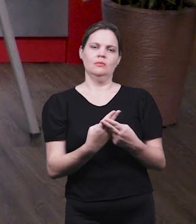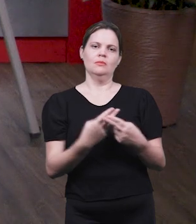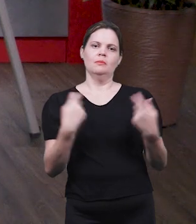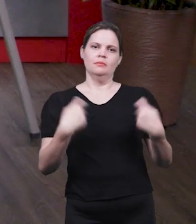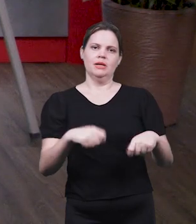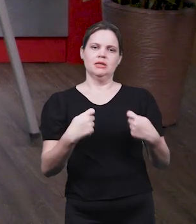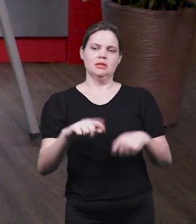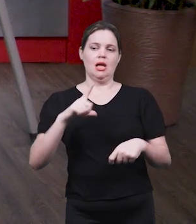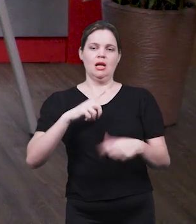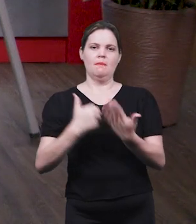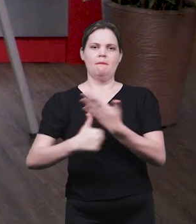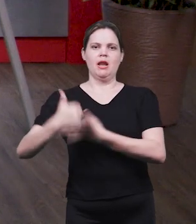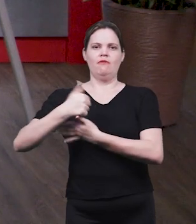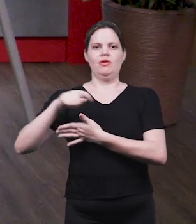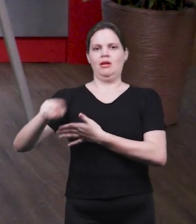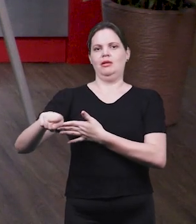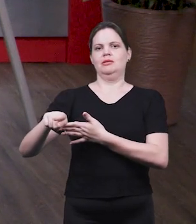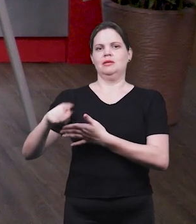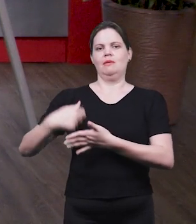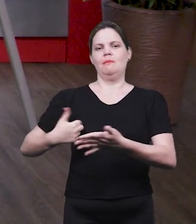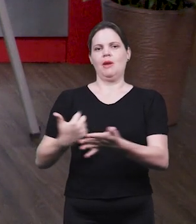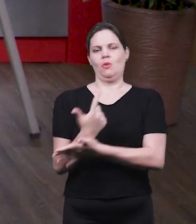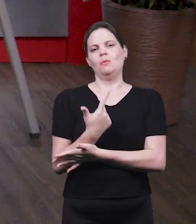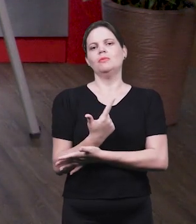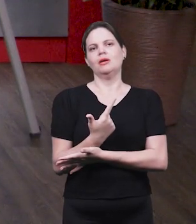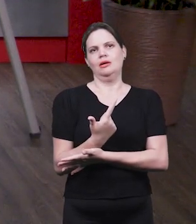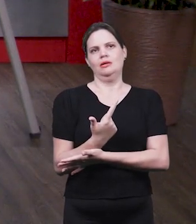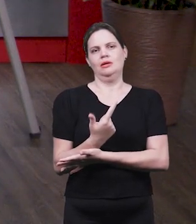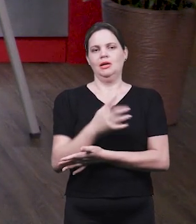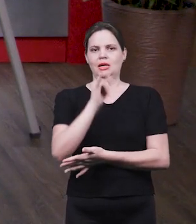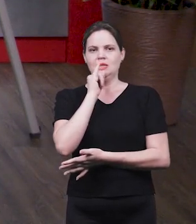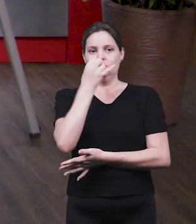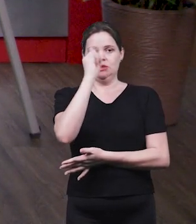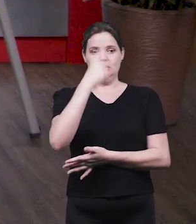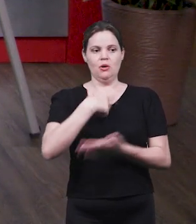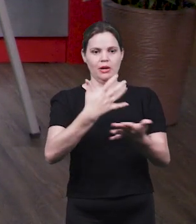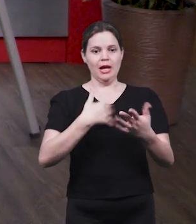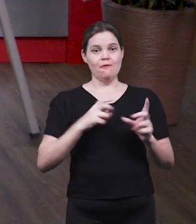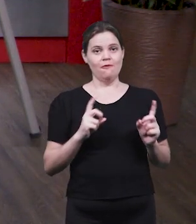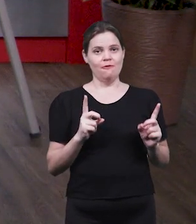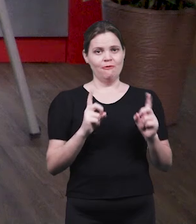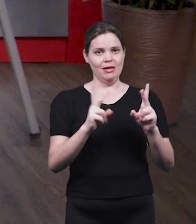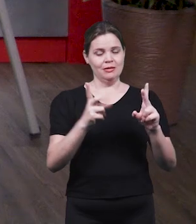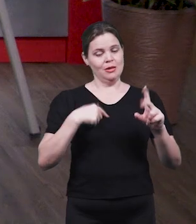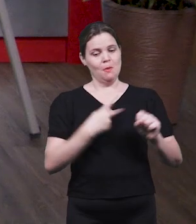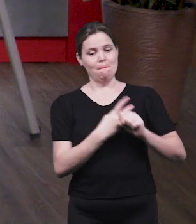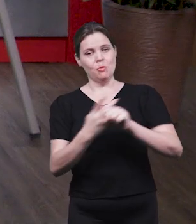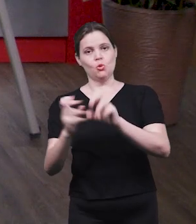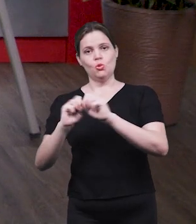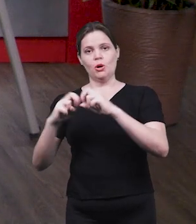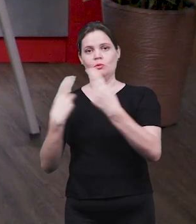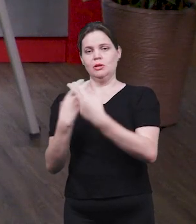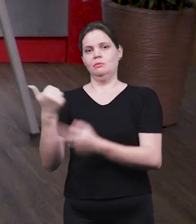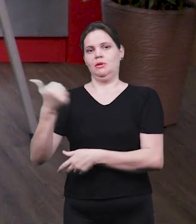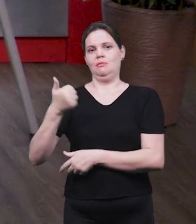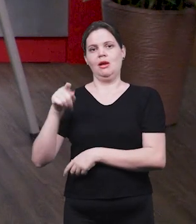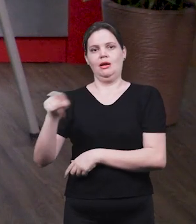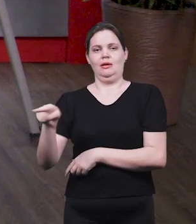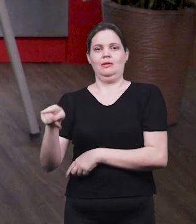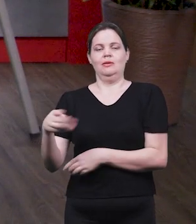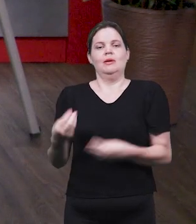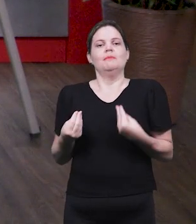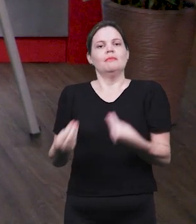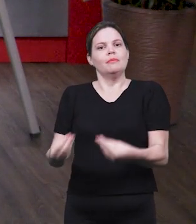senhor fôssemos donos de um imóvel em comum. Se eu quero vender, eu tenho que te dar preferência. Claro. E vice-versa. Então, como